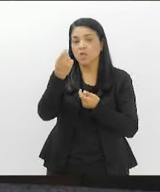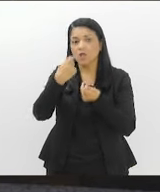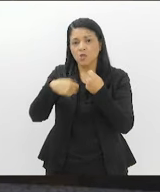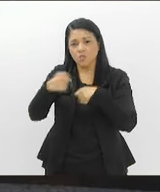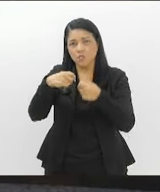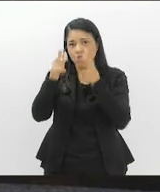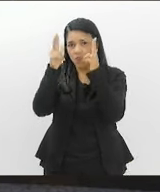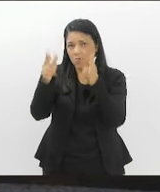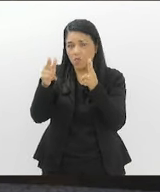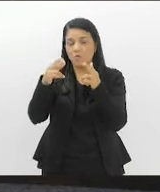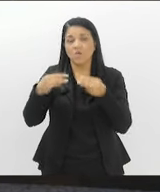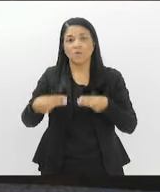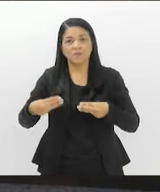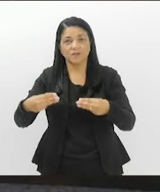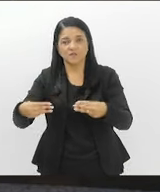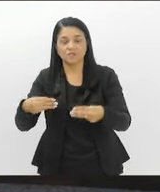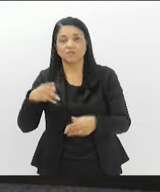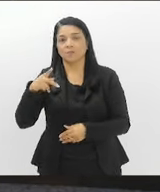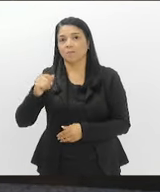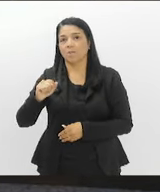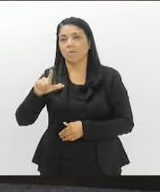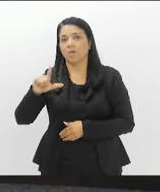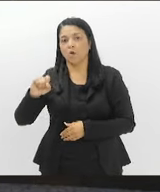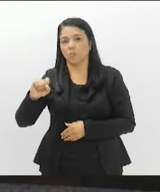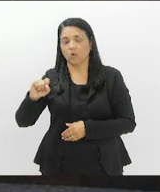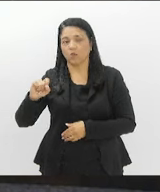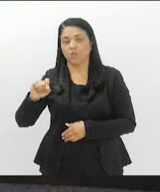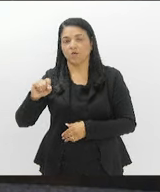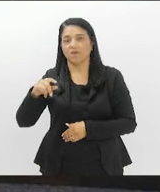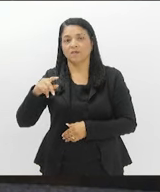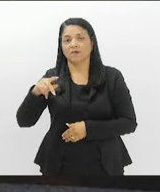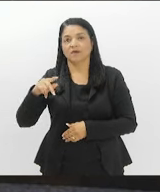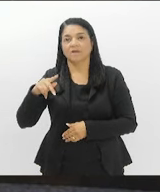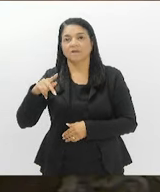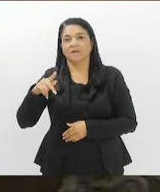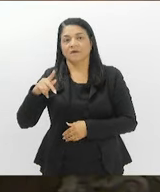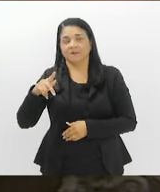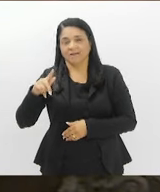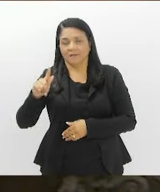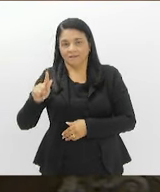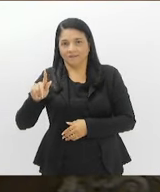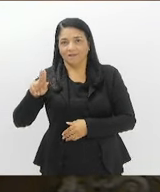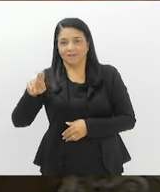pelo ministro Paulo Guedes. No Rio, nesse mesmo período,